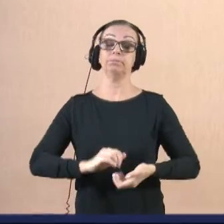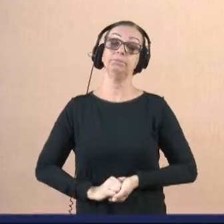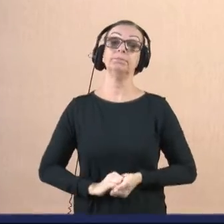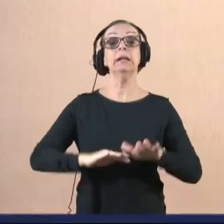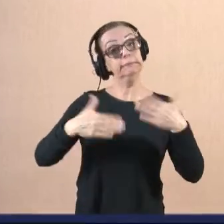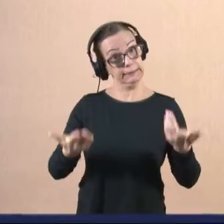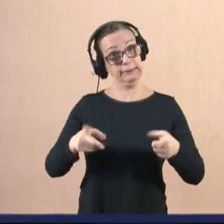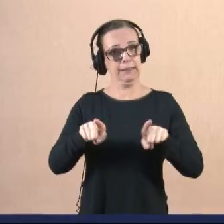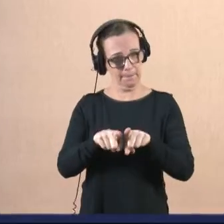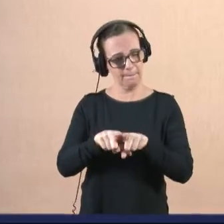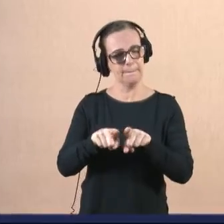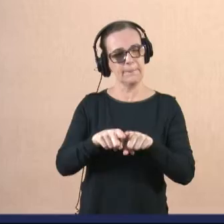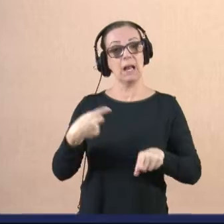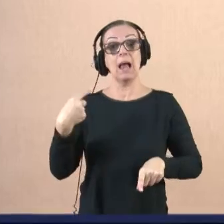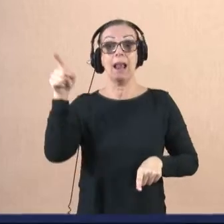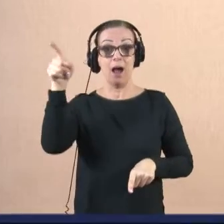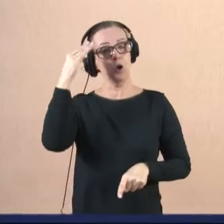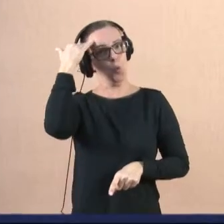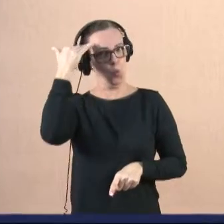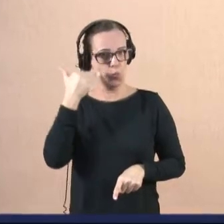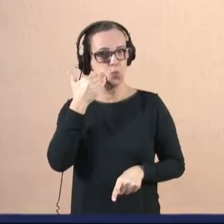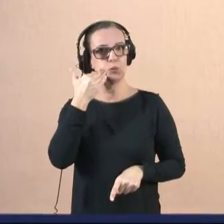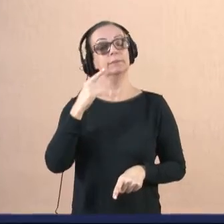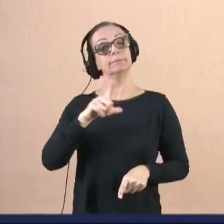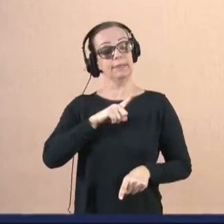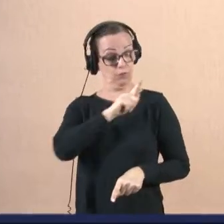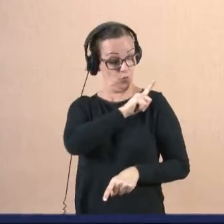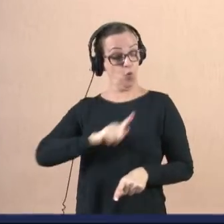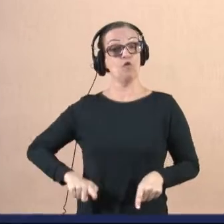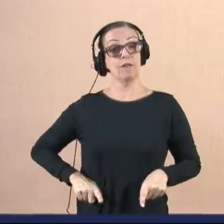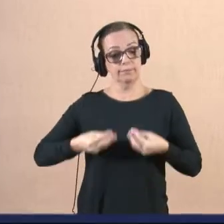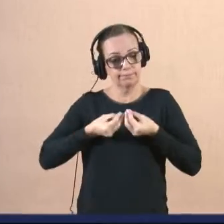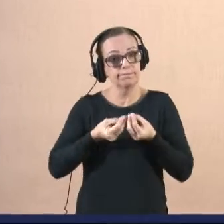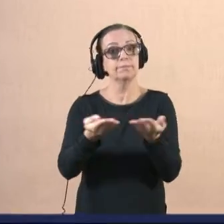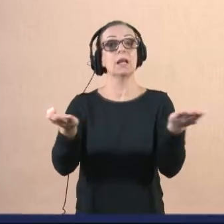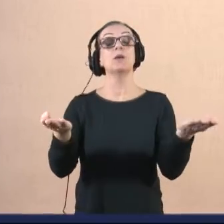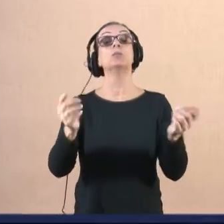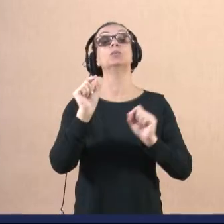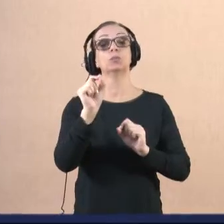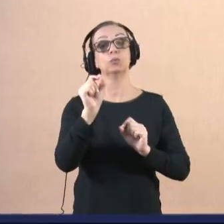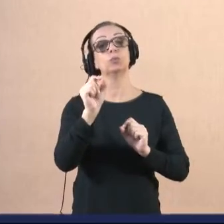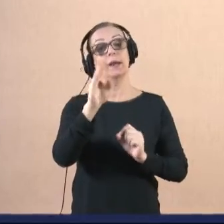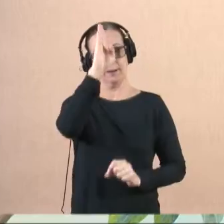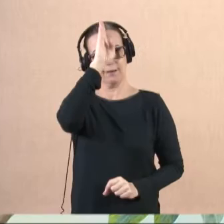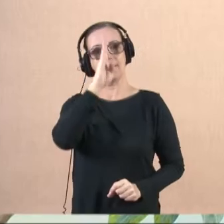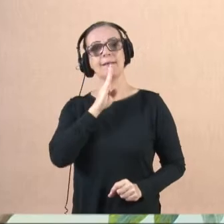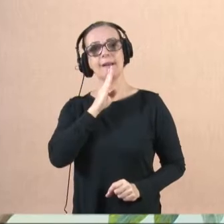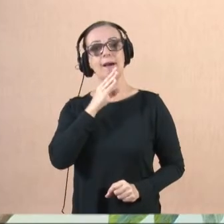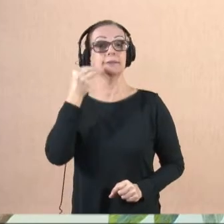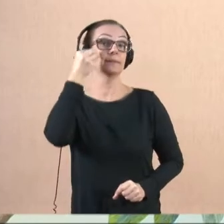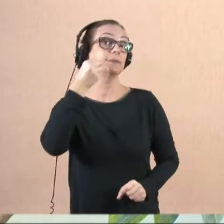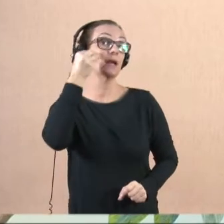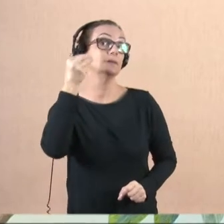e além disso até agora na coreia o governo está oferecendo gratuitamente de graça a